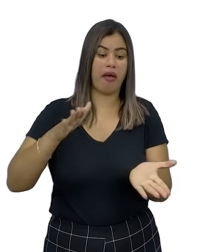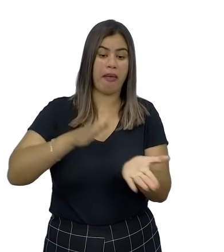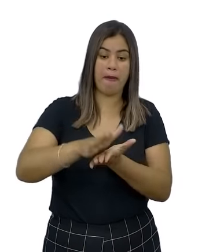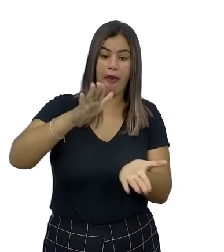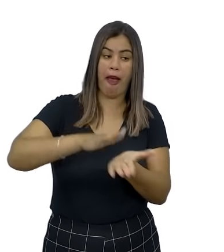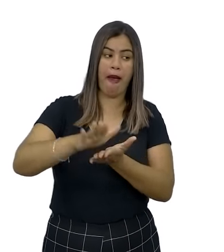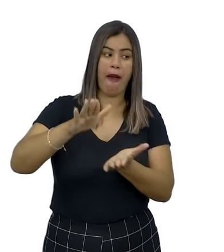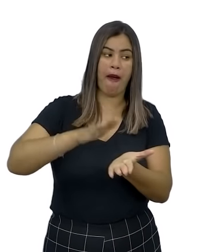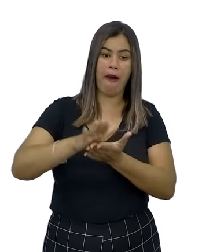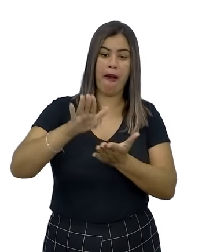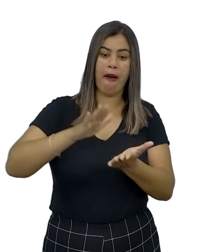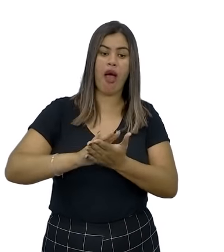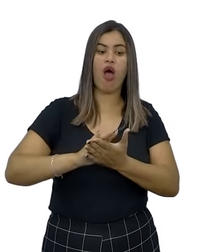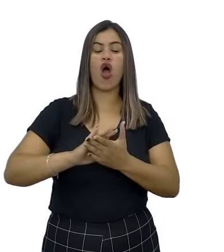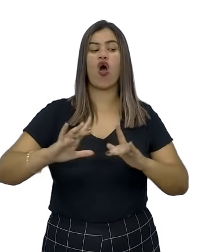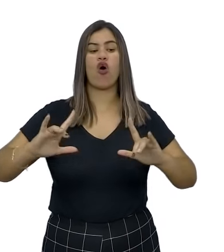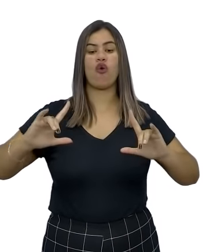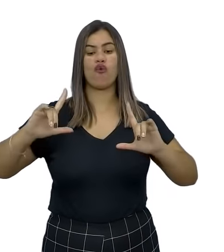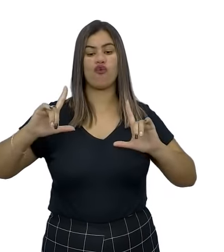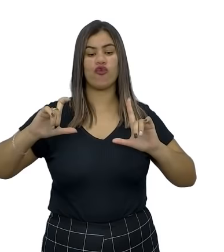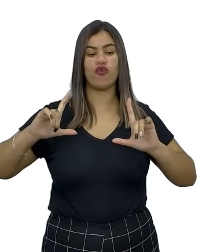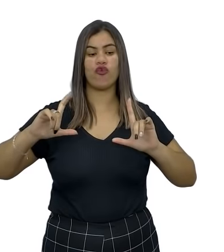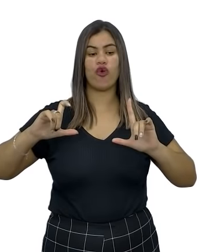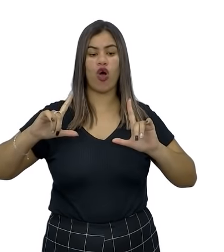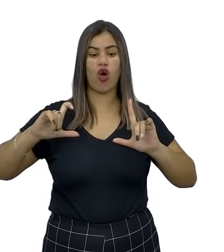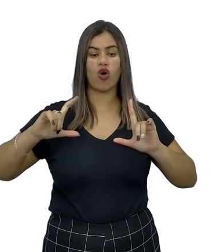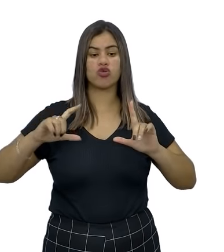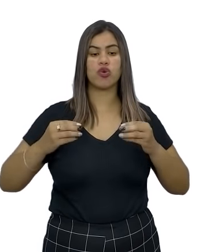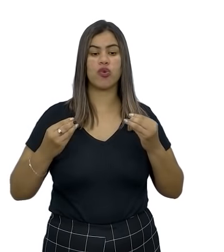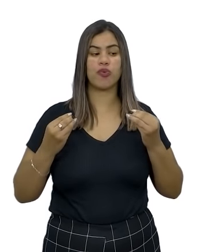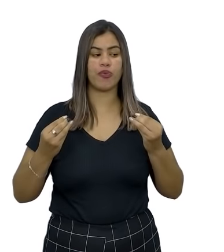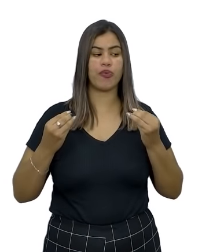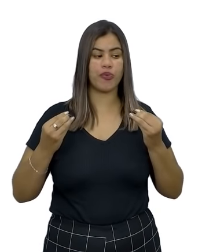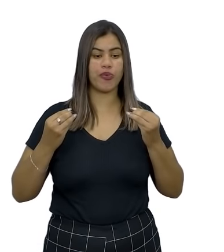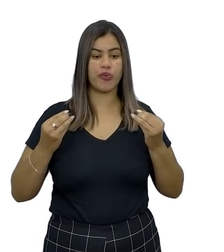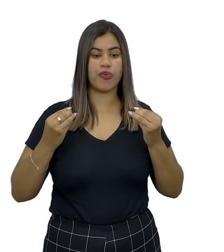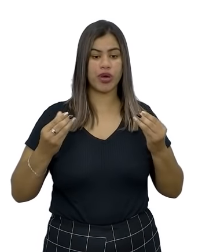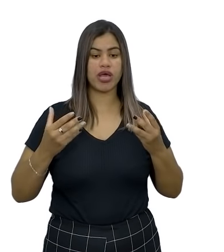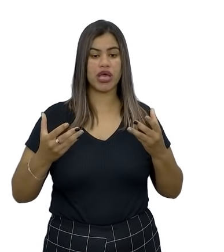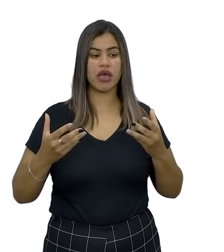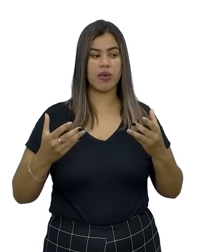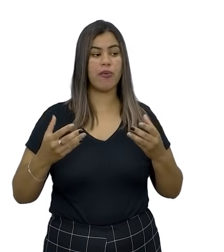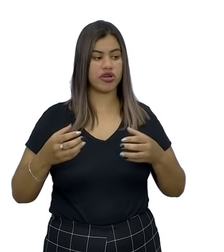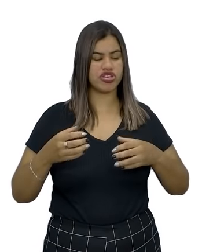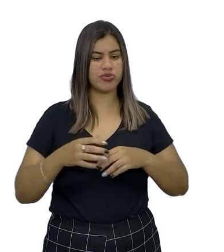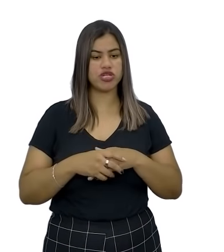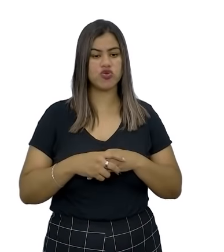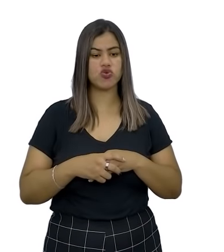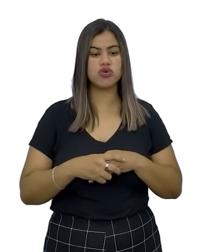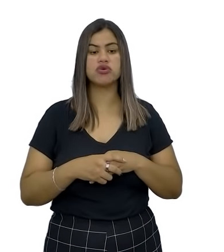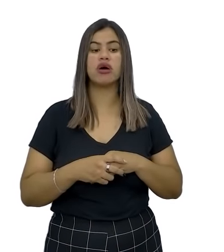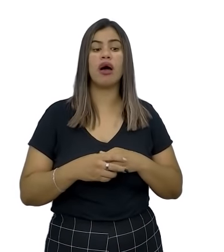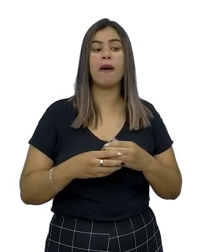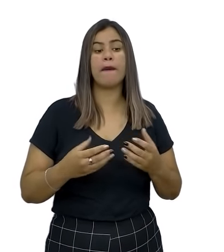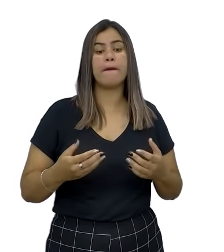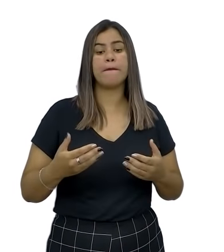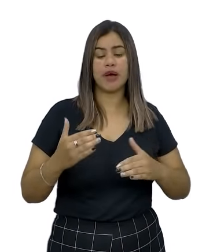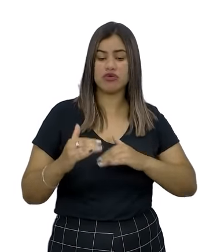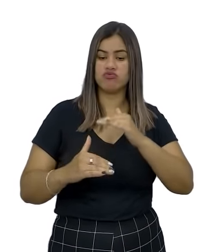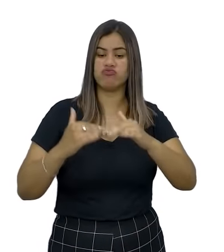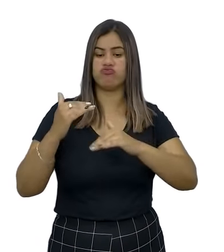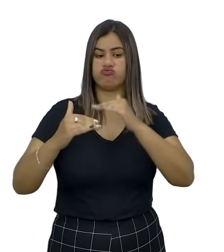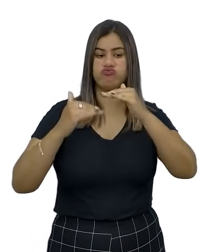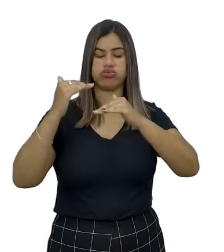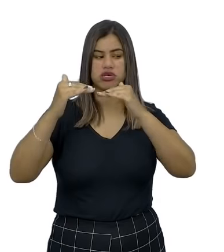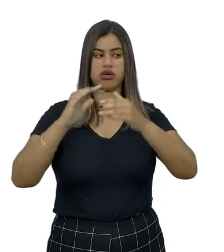que eu leve uma foto, para eu começar a desencadear com eles o que eu quero. E aí eu convido vocês, professores,